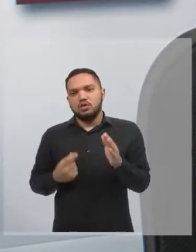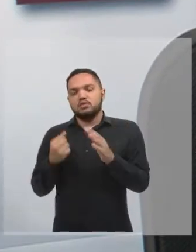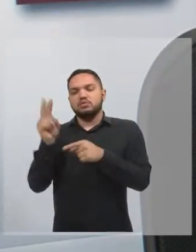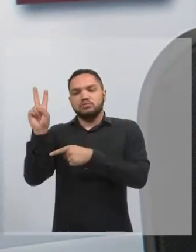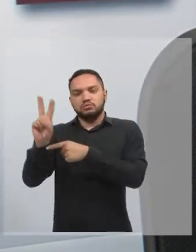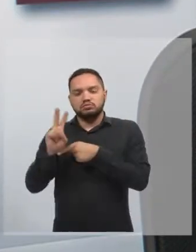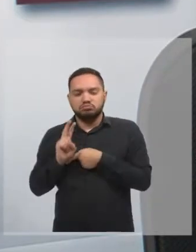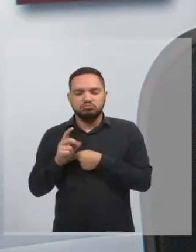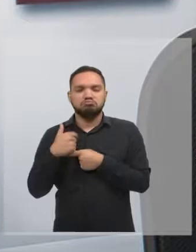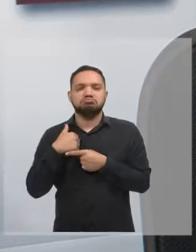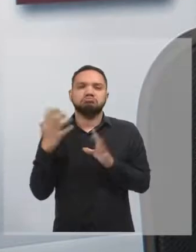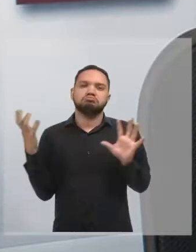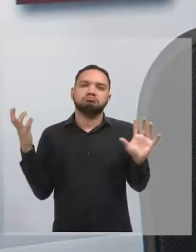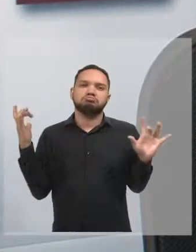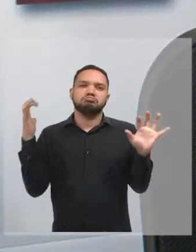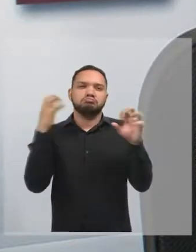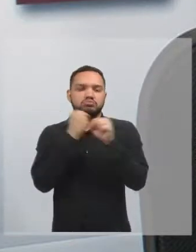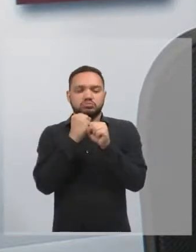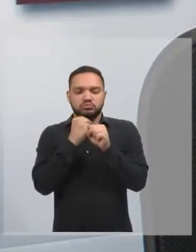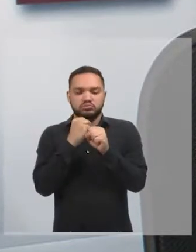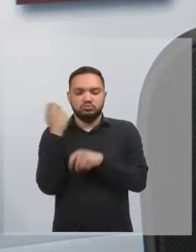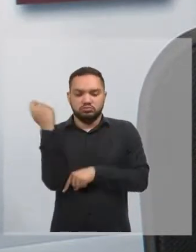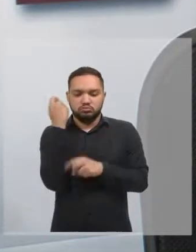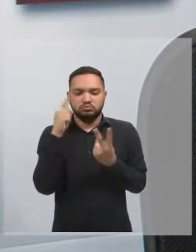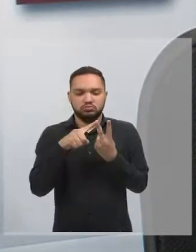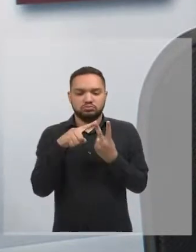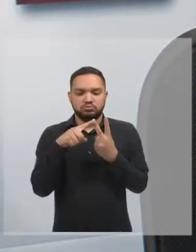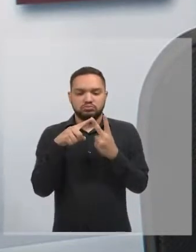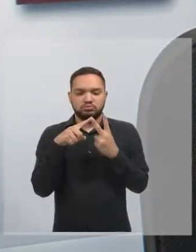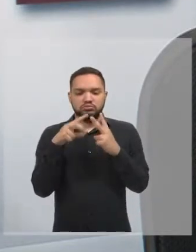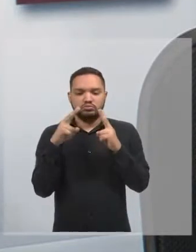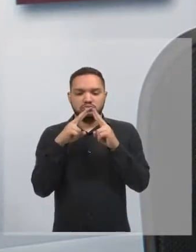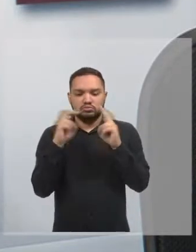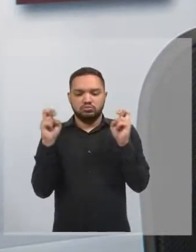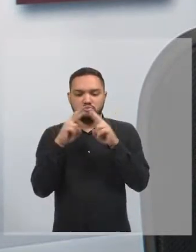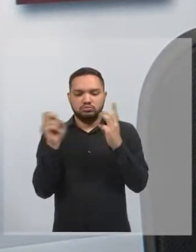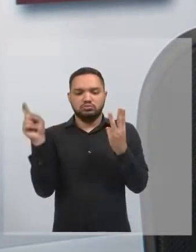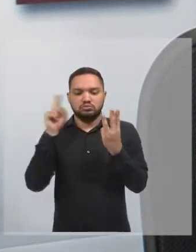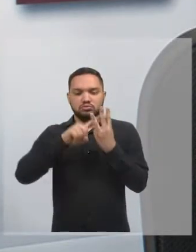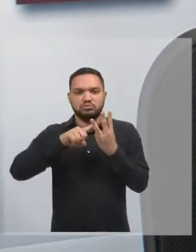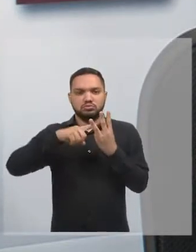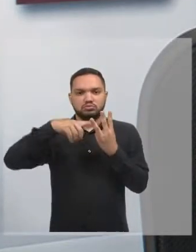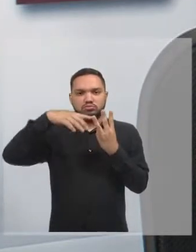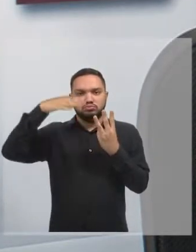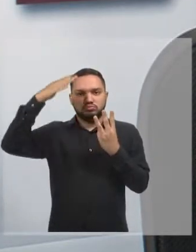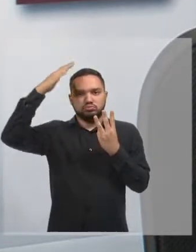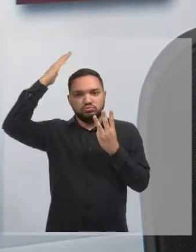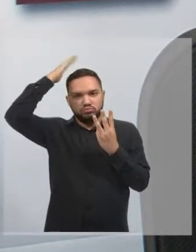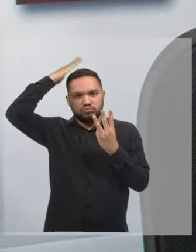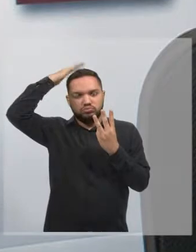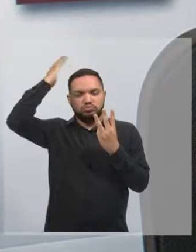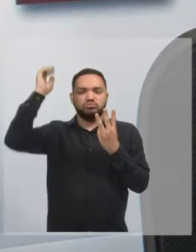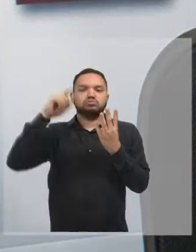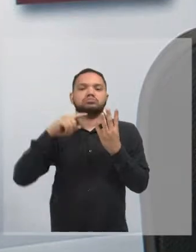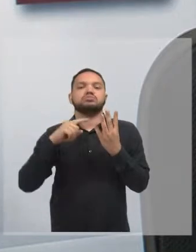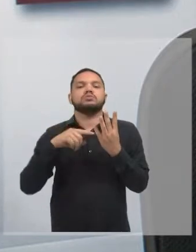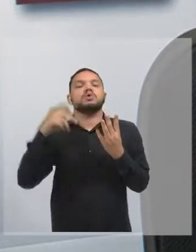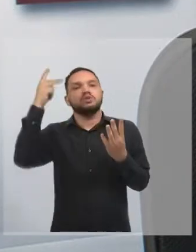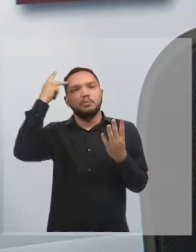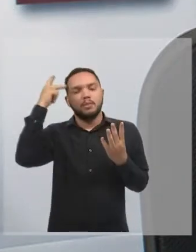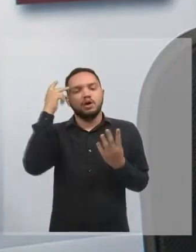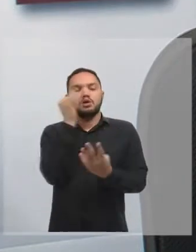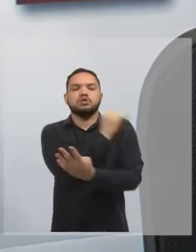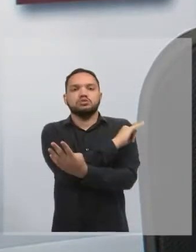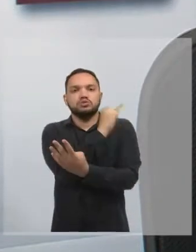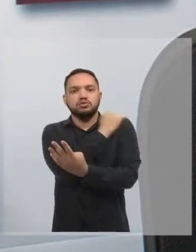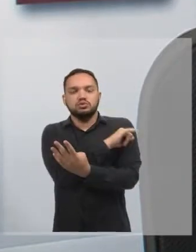que ao todo, vamos lá, Rio Grande do Sul, Santa Catarina e Paraná. No Sudeste, São Paulo, Rio